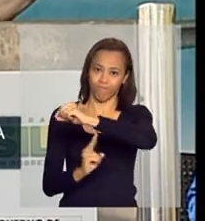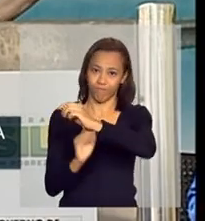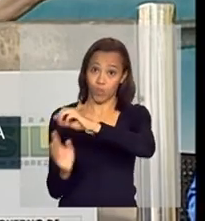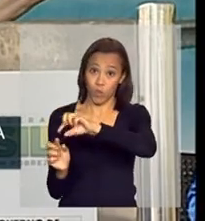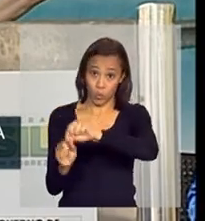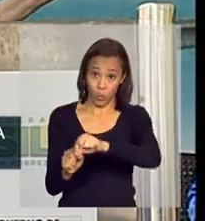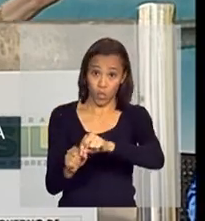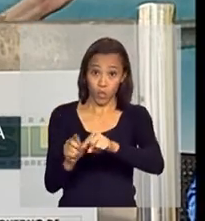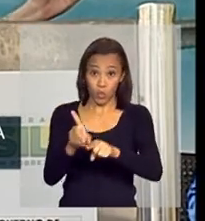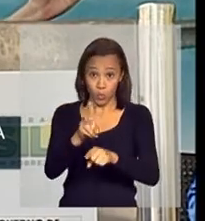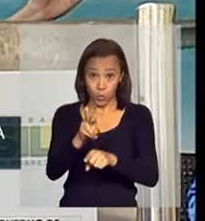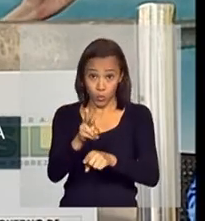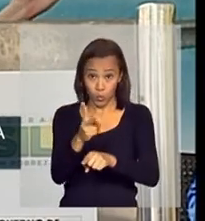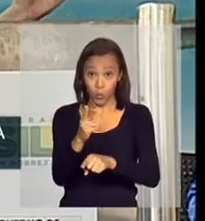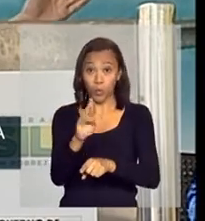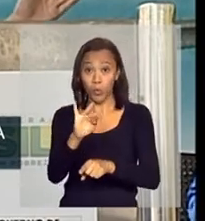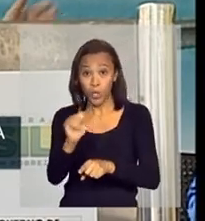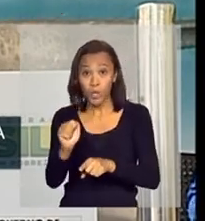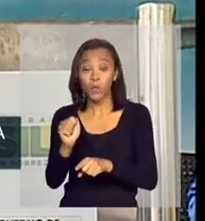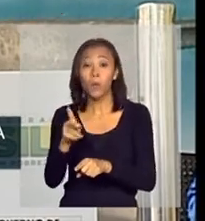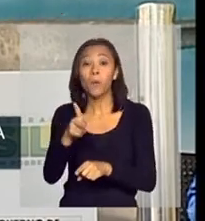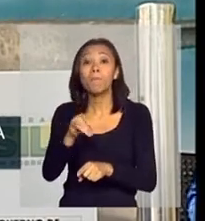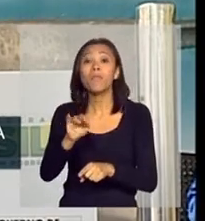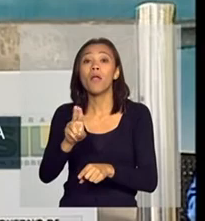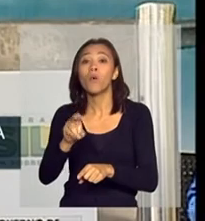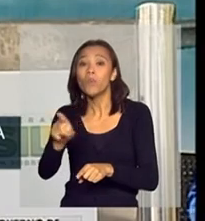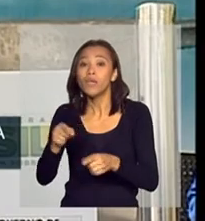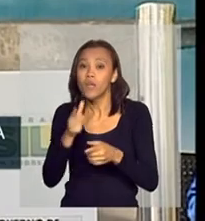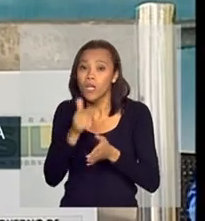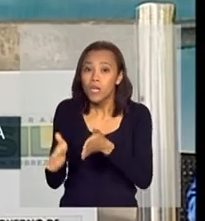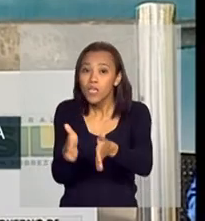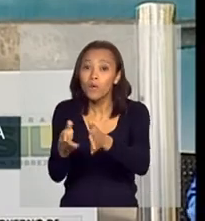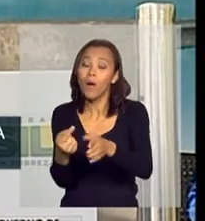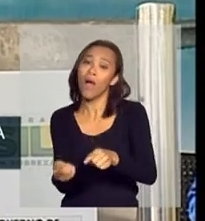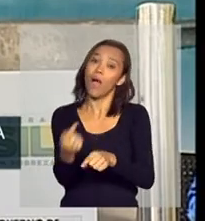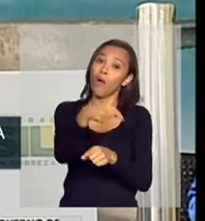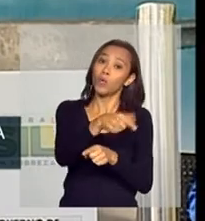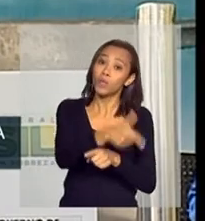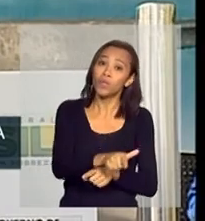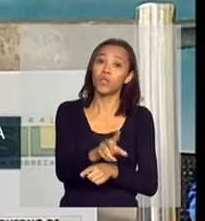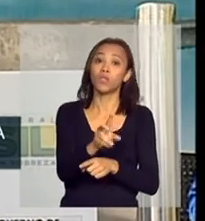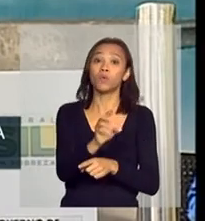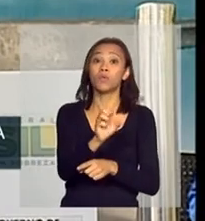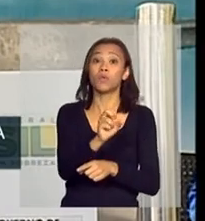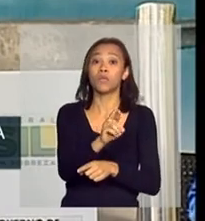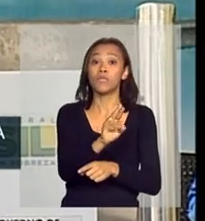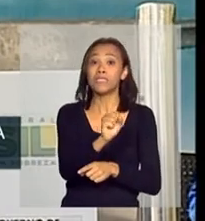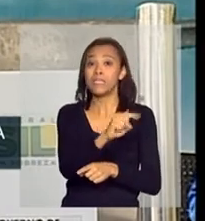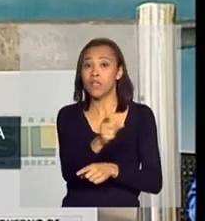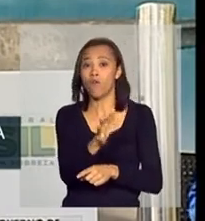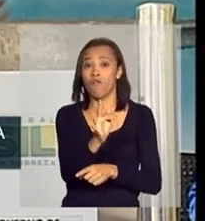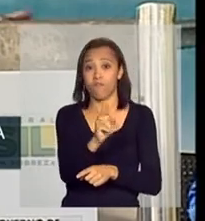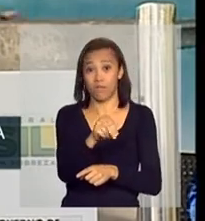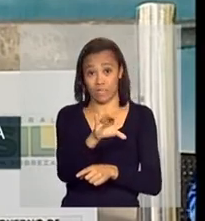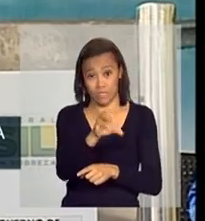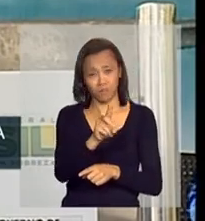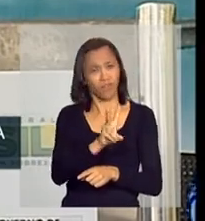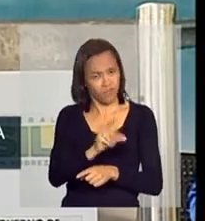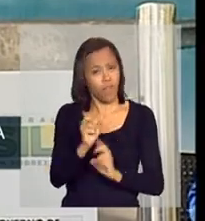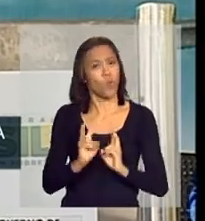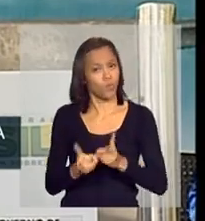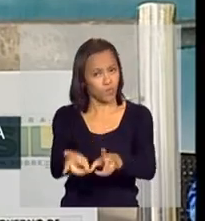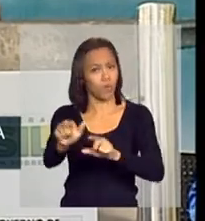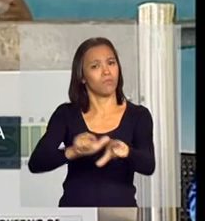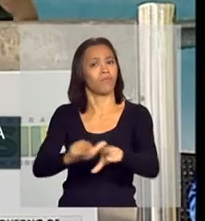do Rio Piauí, como ele diz, ao Rio São Francisco. E ele vai completar. E isso é importantíssimo.